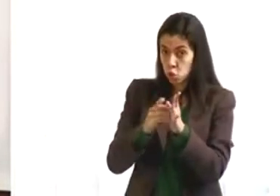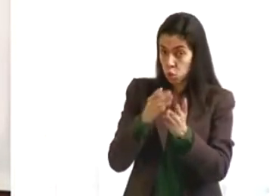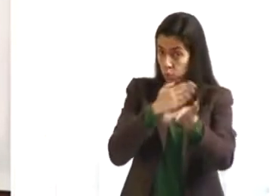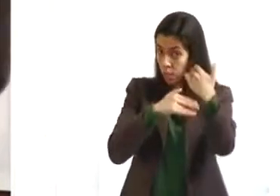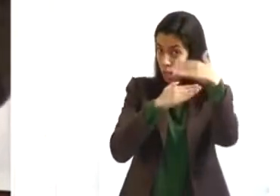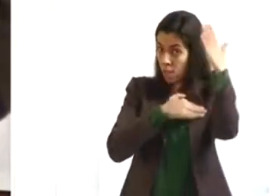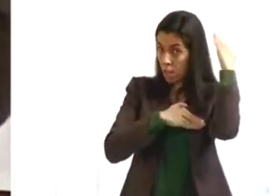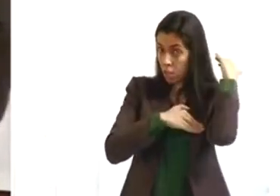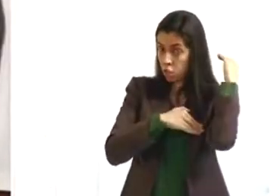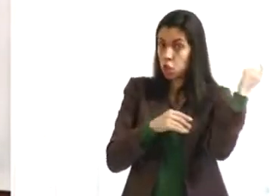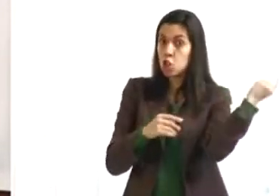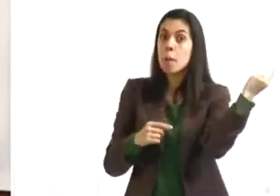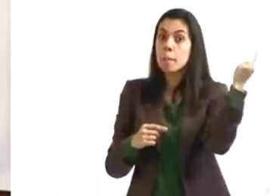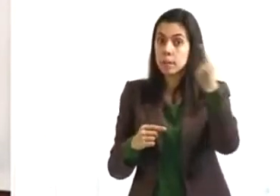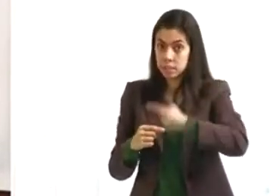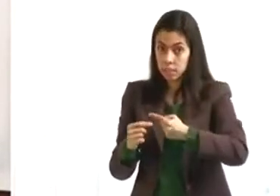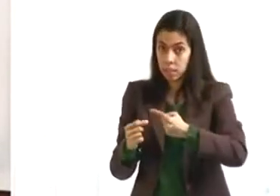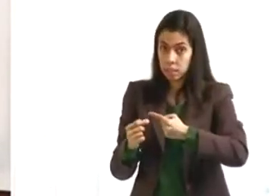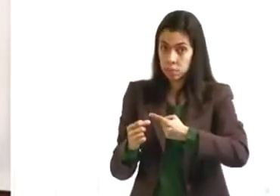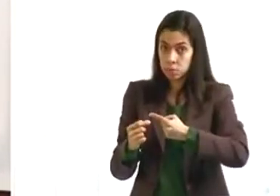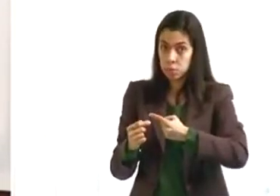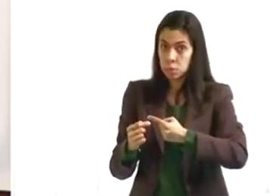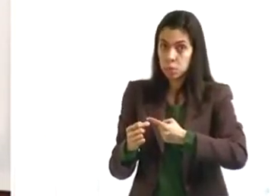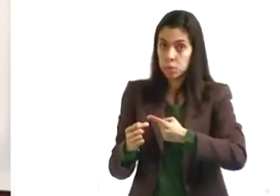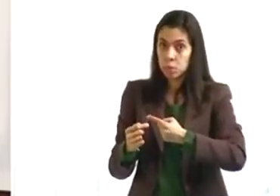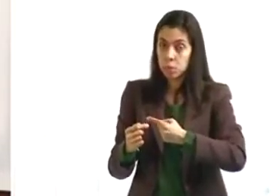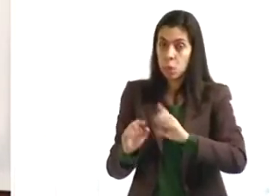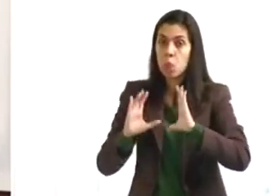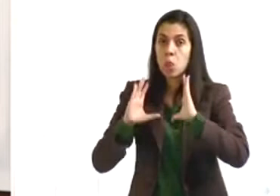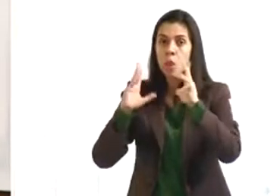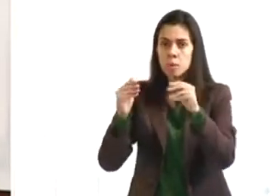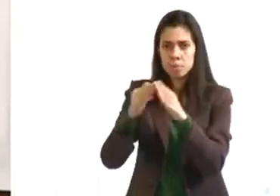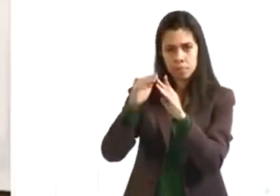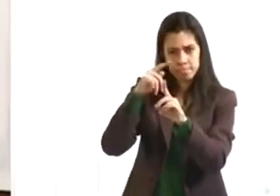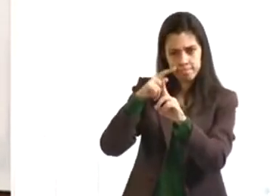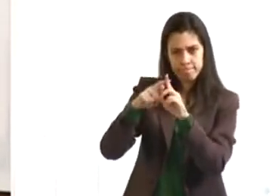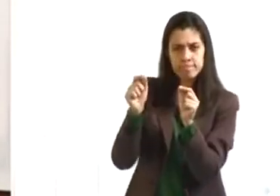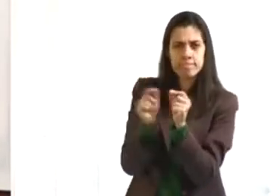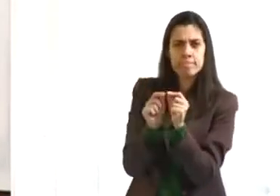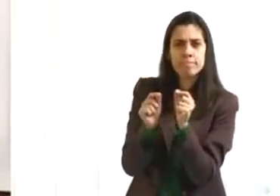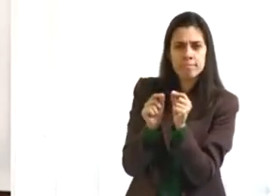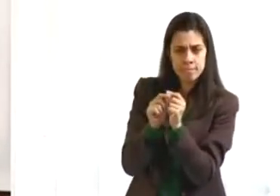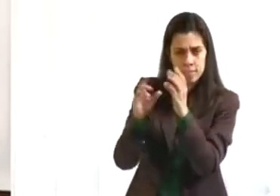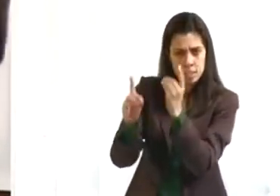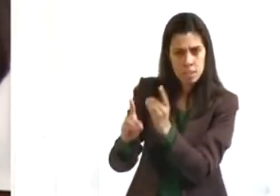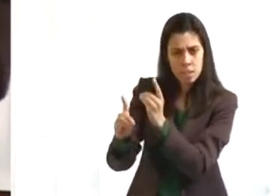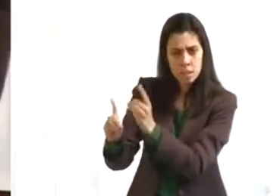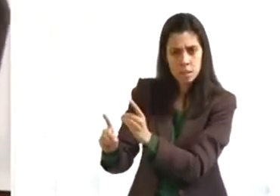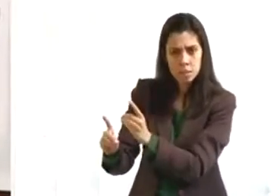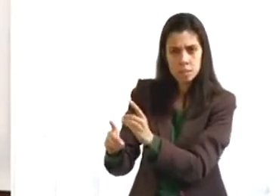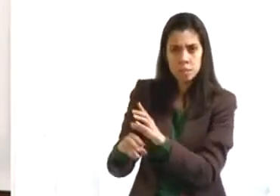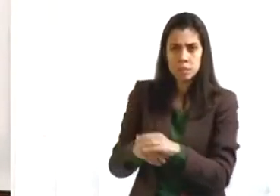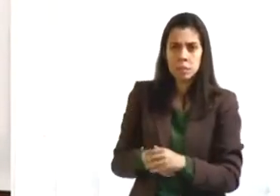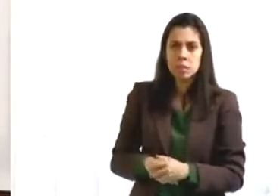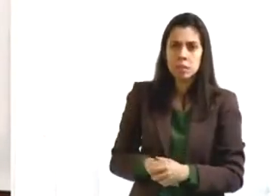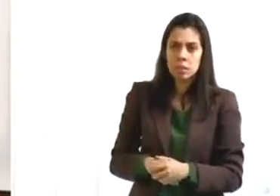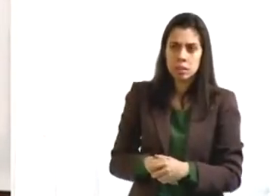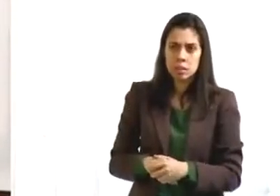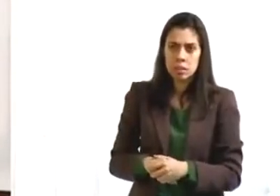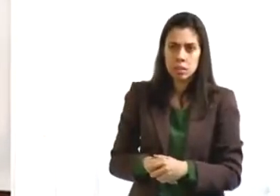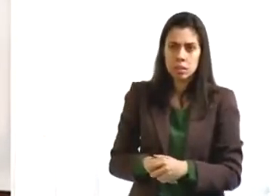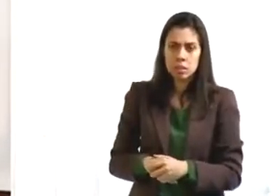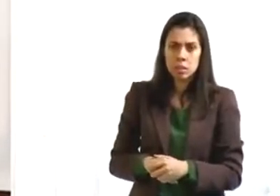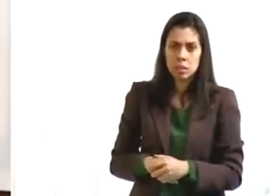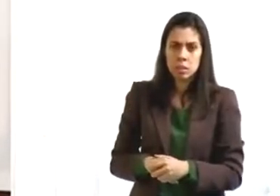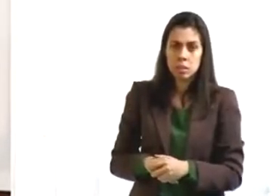maneira que Marcos registrou o mesmo episódio, ide por todo mundo e pregai o evangelho a toda criatura. E Lucas, escrevendo aqui